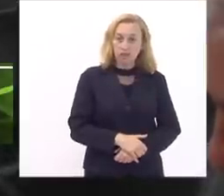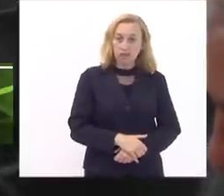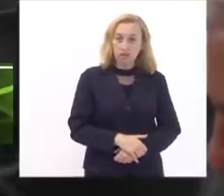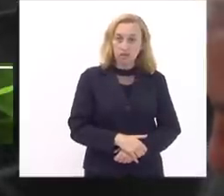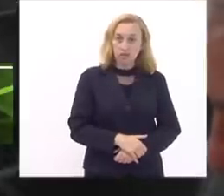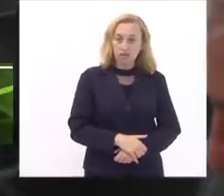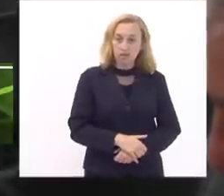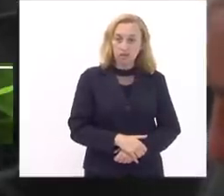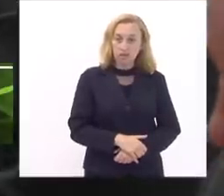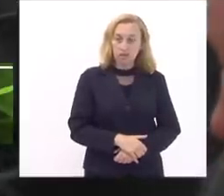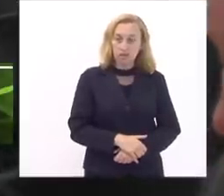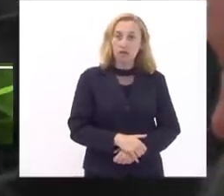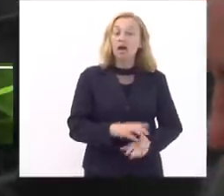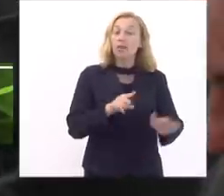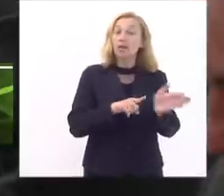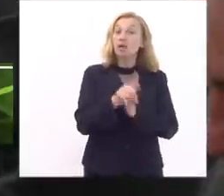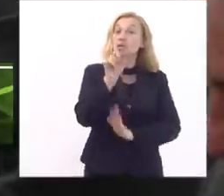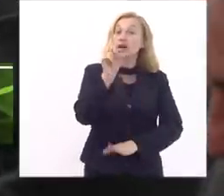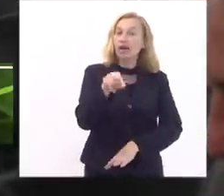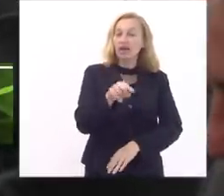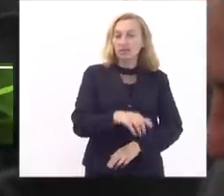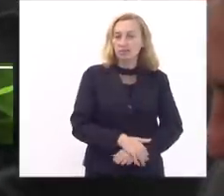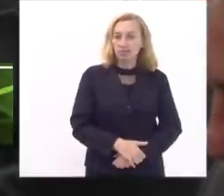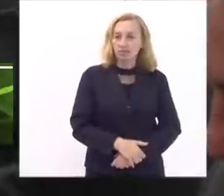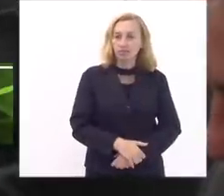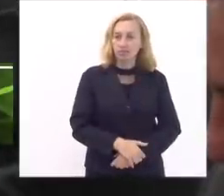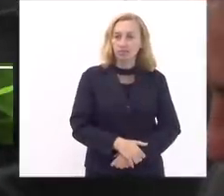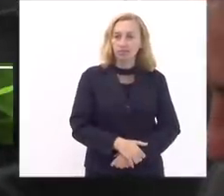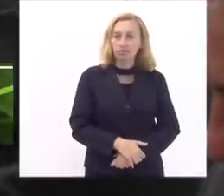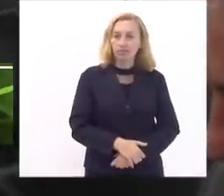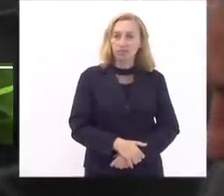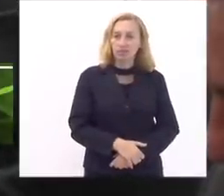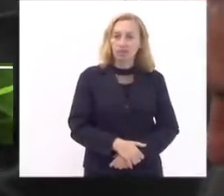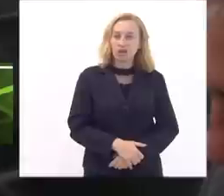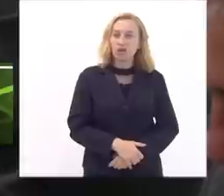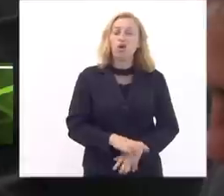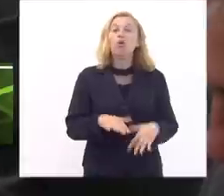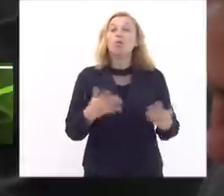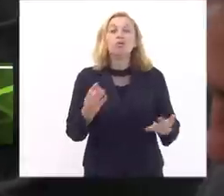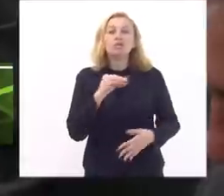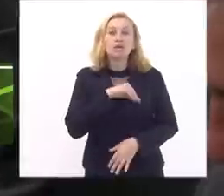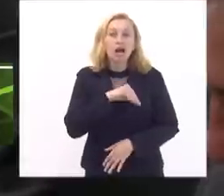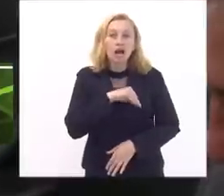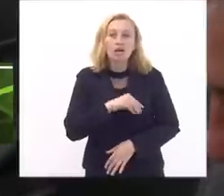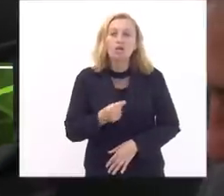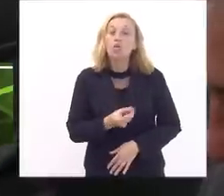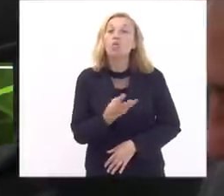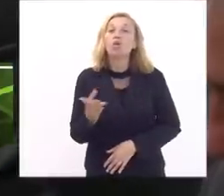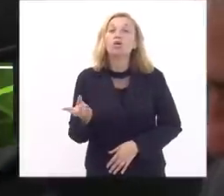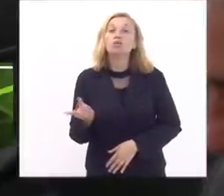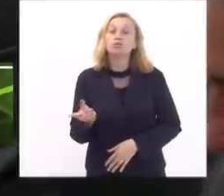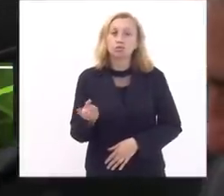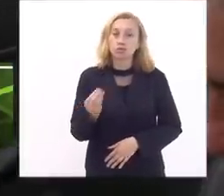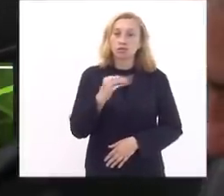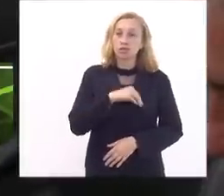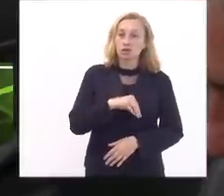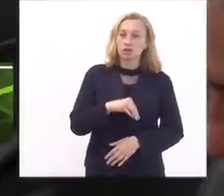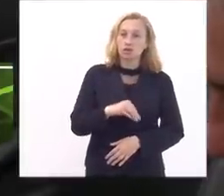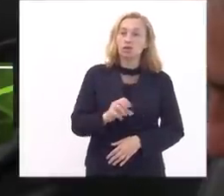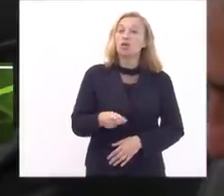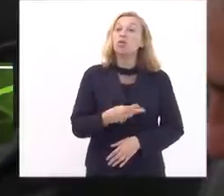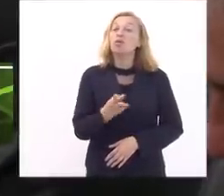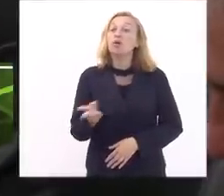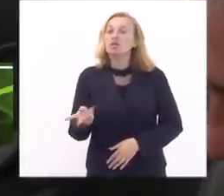Irredutibilidade salarial. A pergunta é a seguinte: que salário é esse? Quantos são? Quem são?